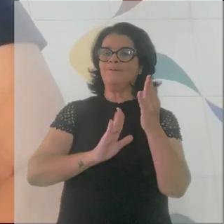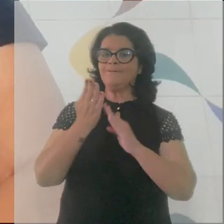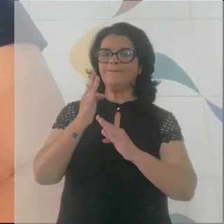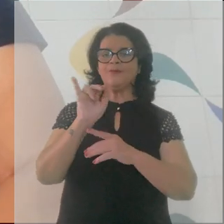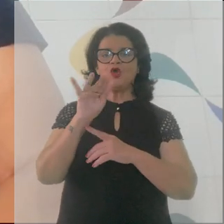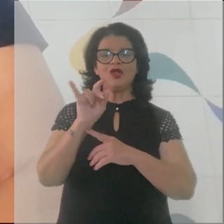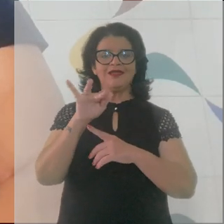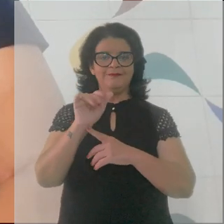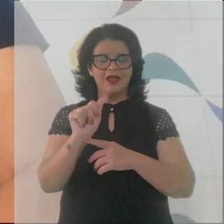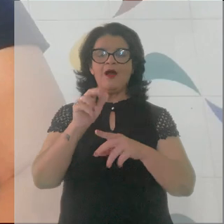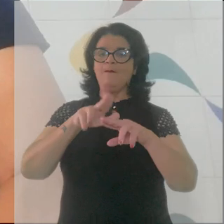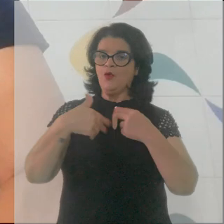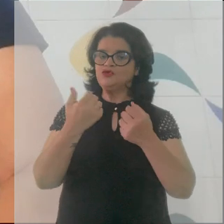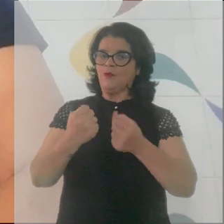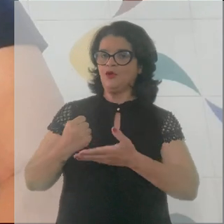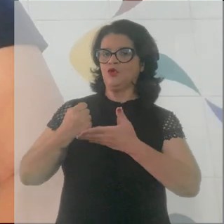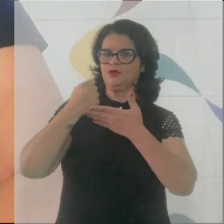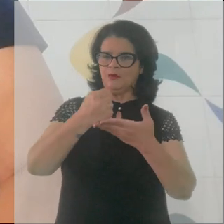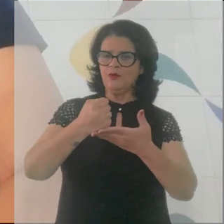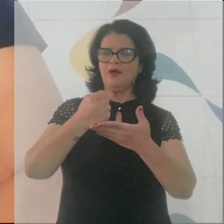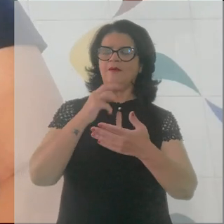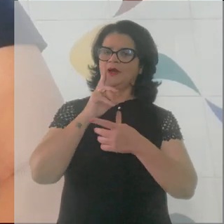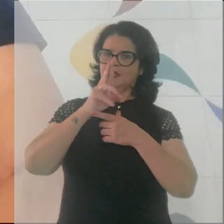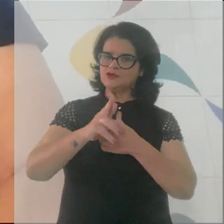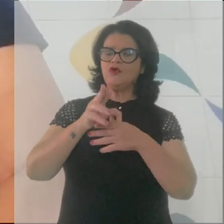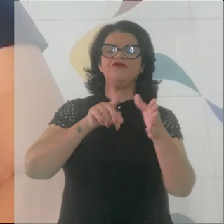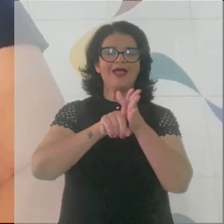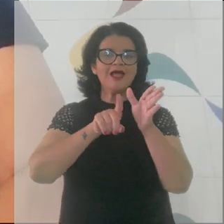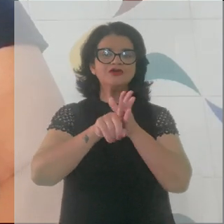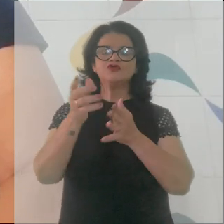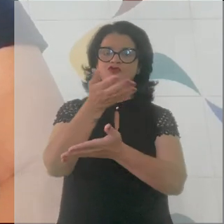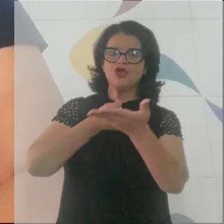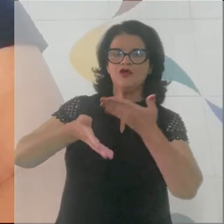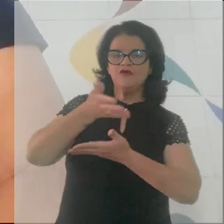bioquímica, pois isso pode contribuir para resolver